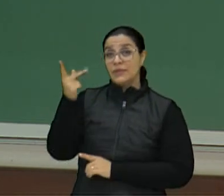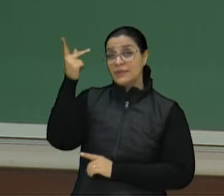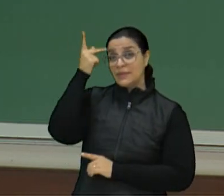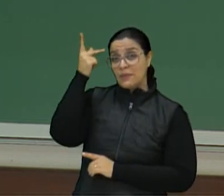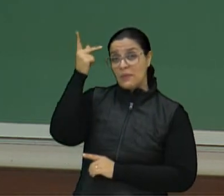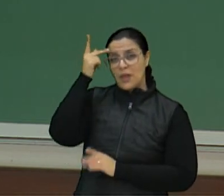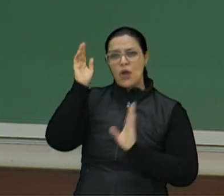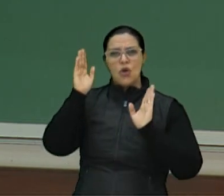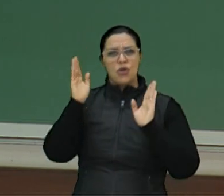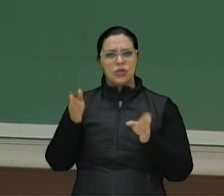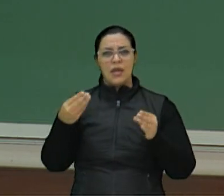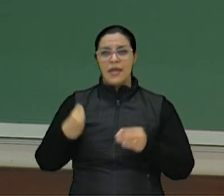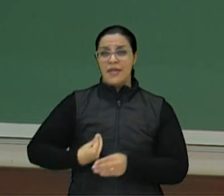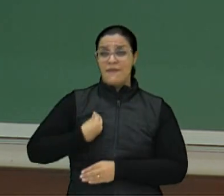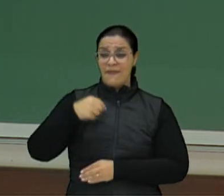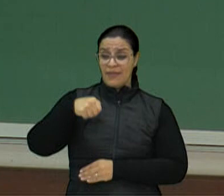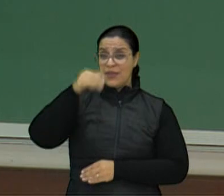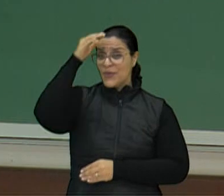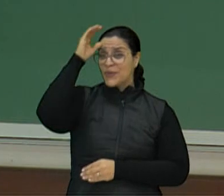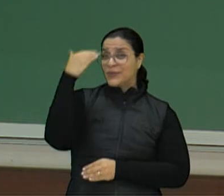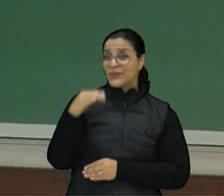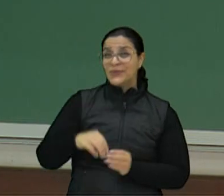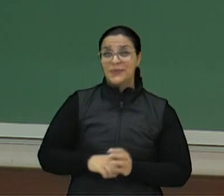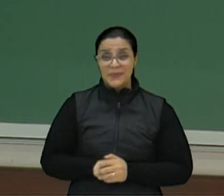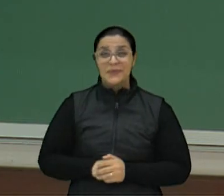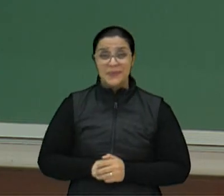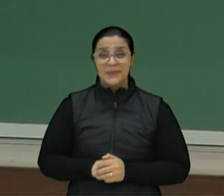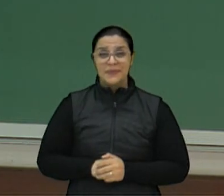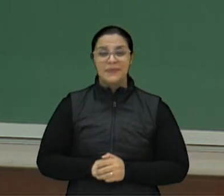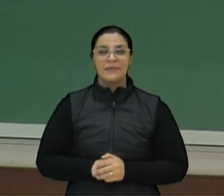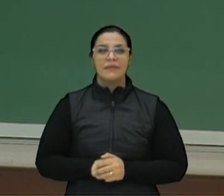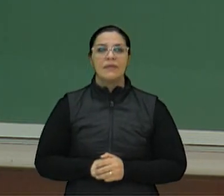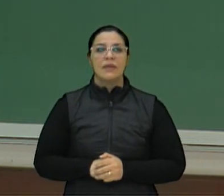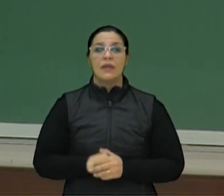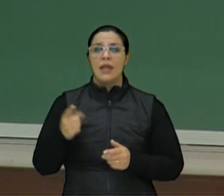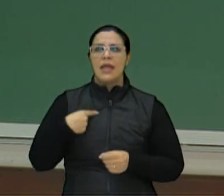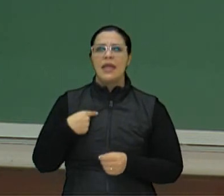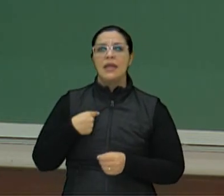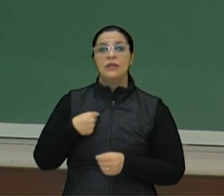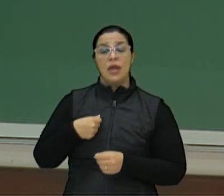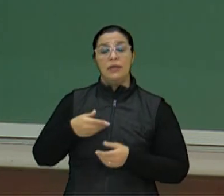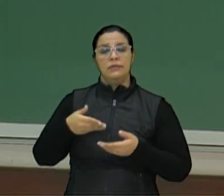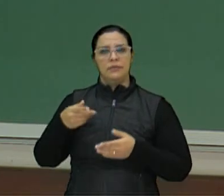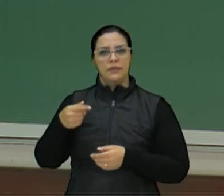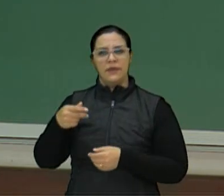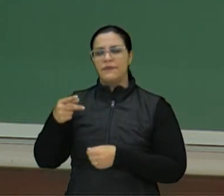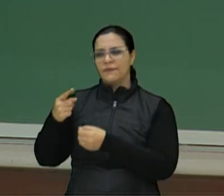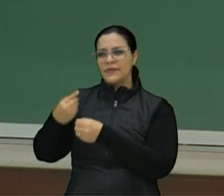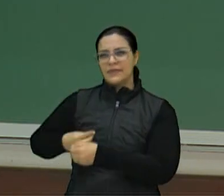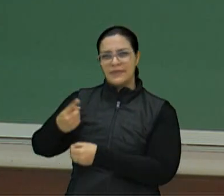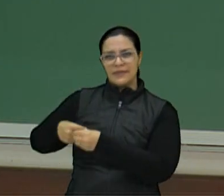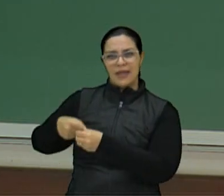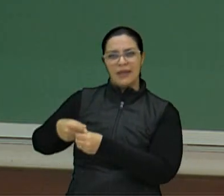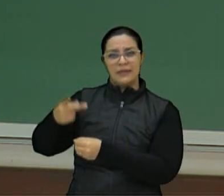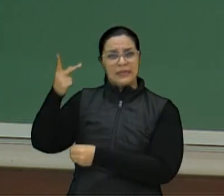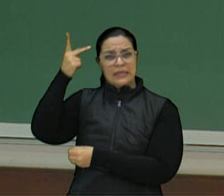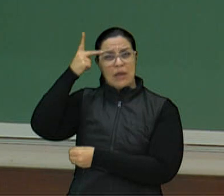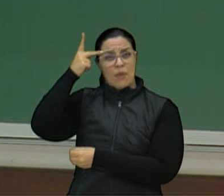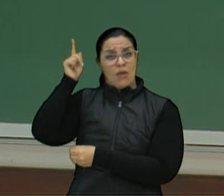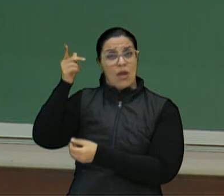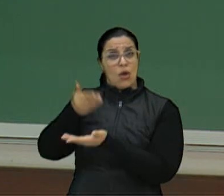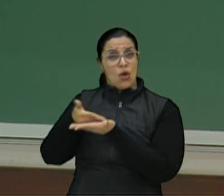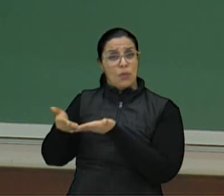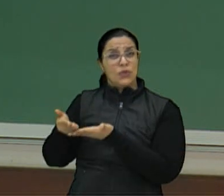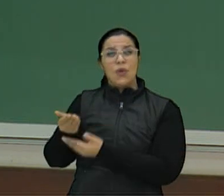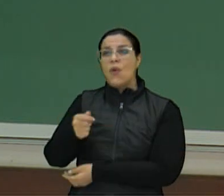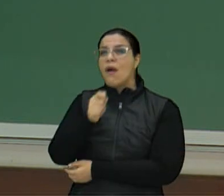muito tempo ele já vive aqui em Curitiba. Ele morou em São Paulo e começou a fazer desenhos quando